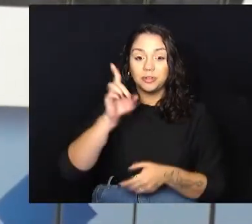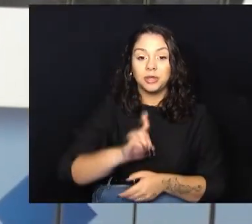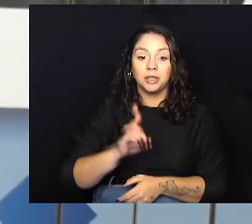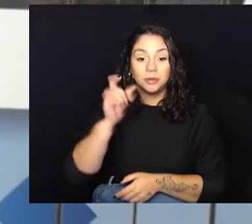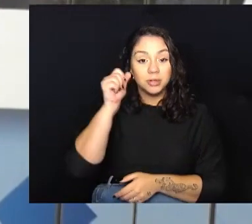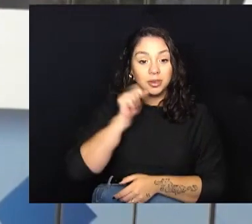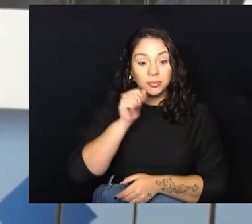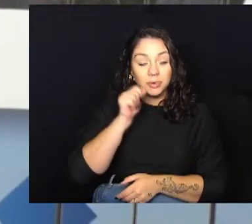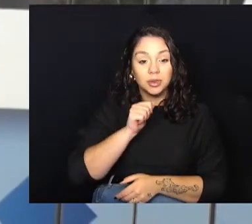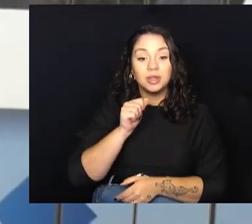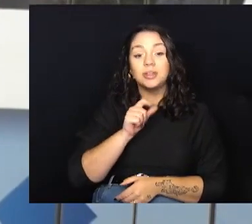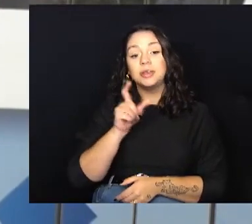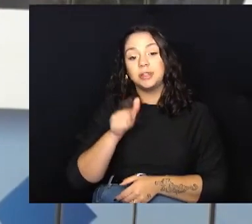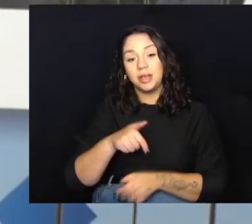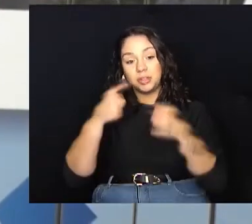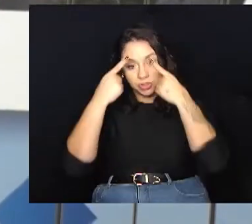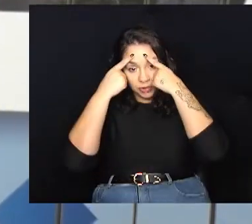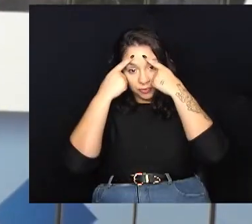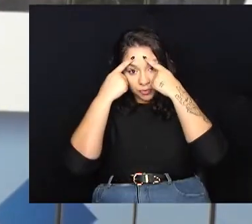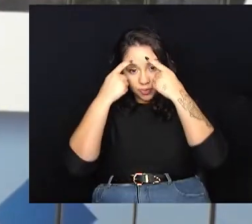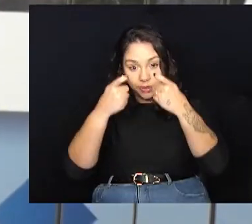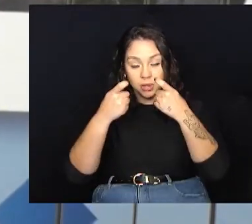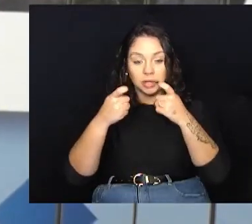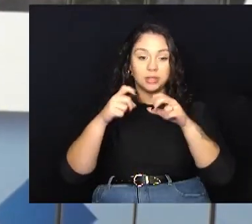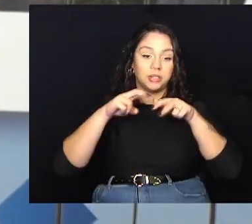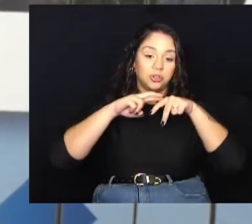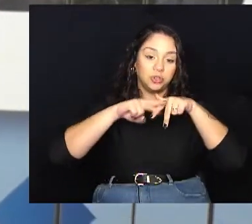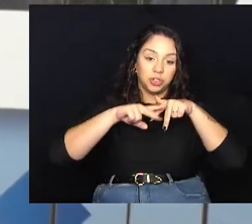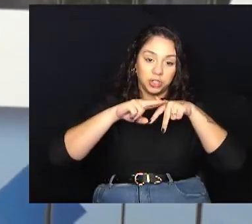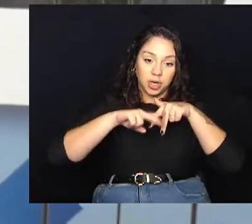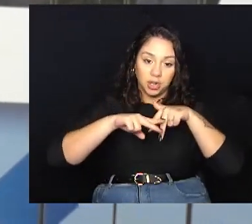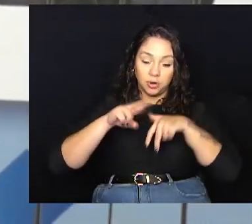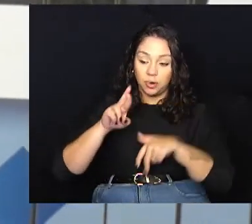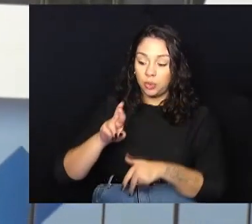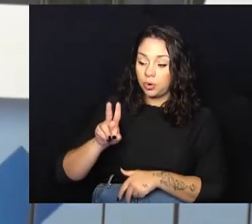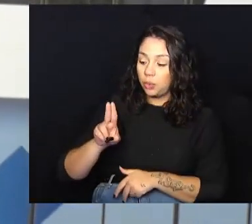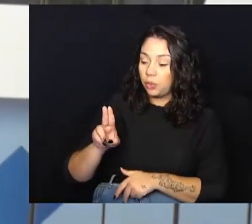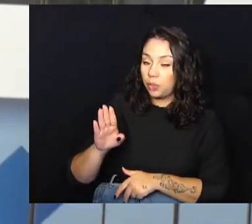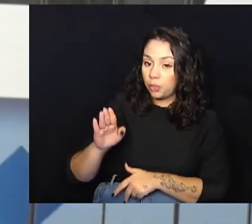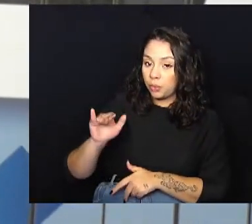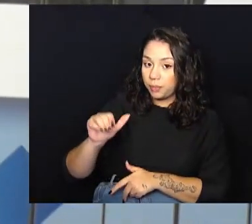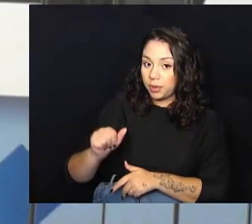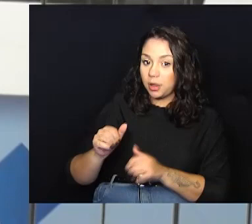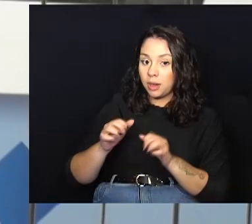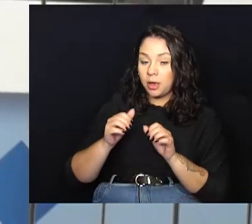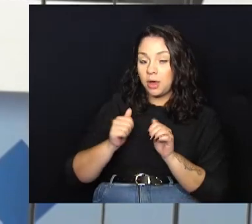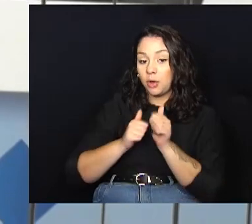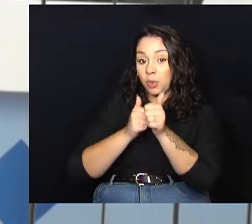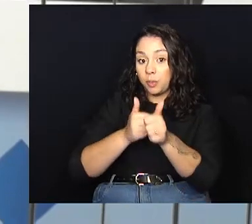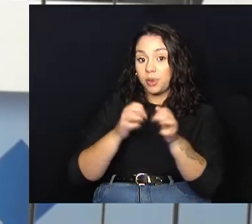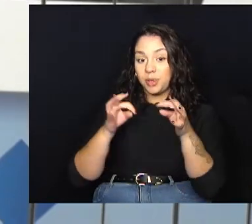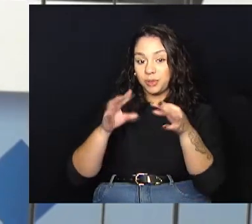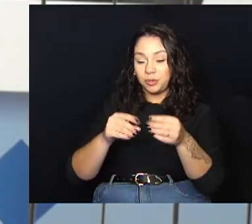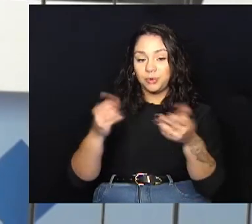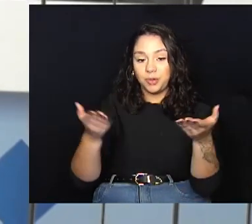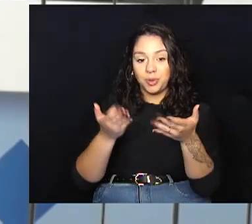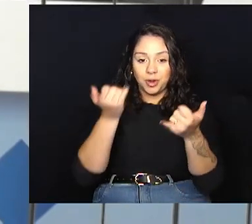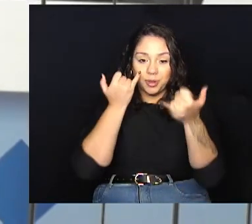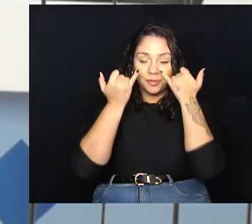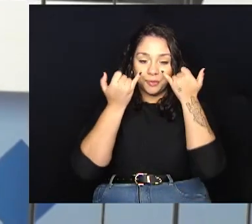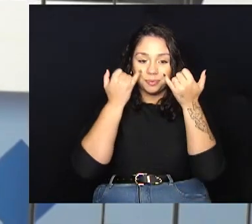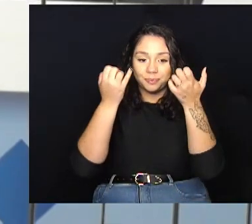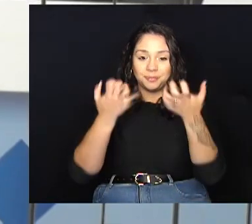em situação de violência de gênero a Rúbia de Oliveira é quem acompanhou tudo e traz as informações